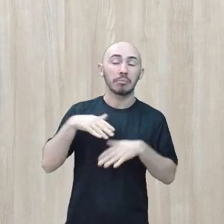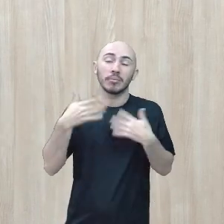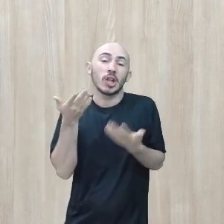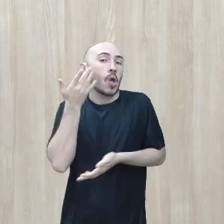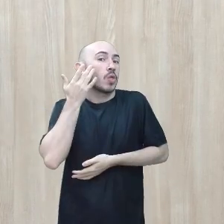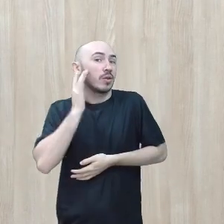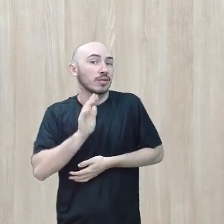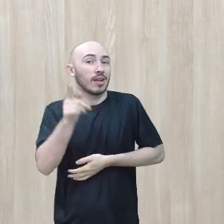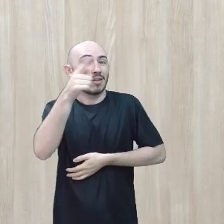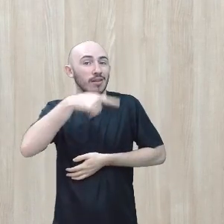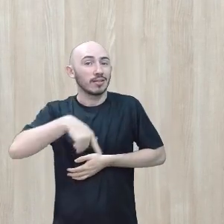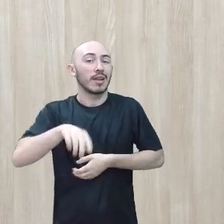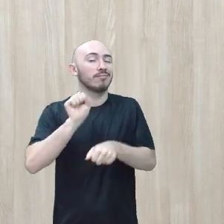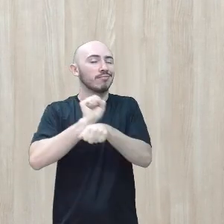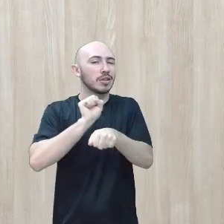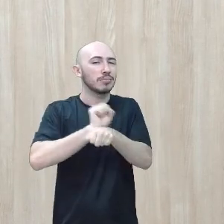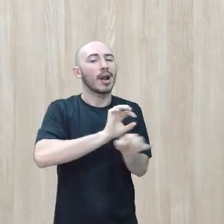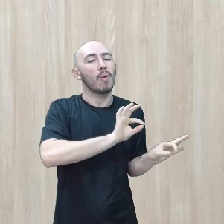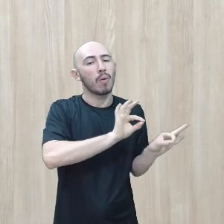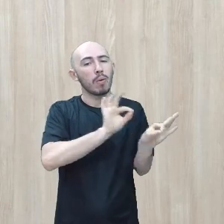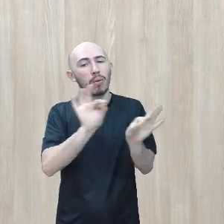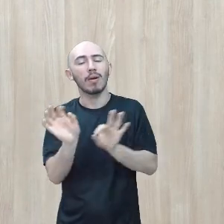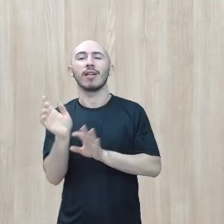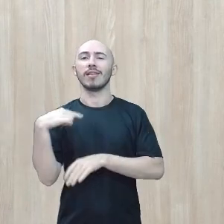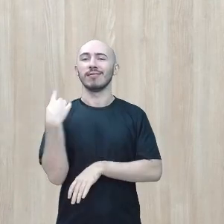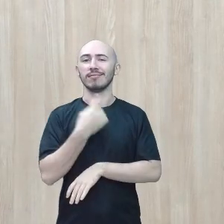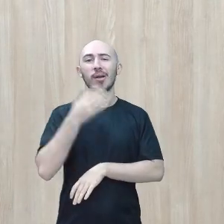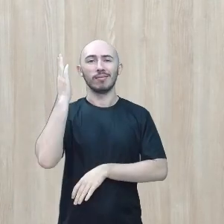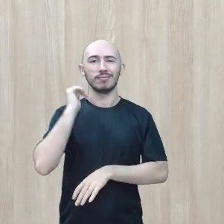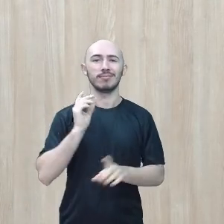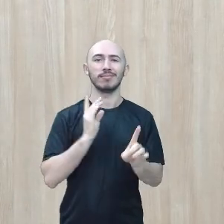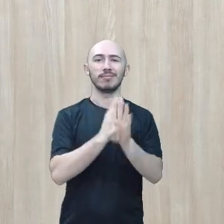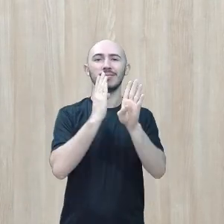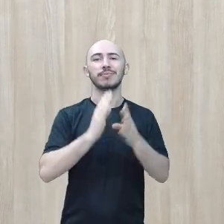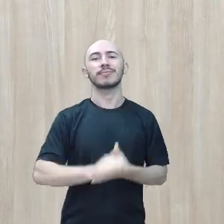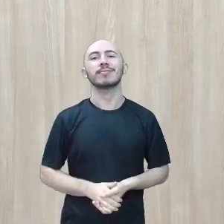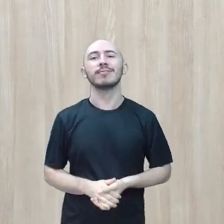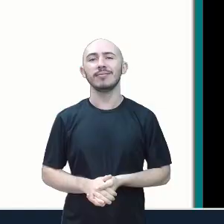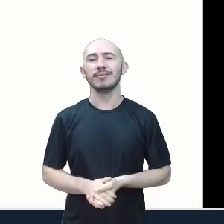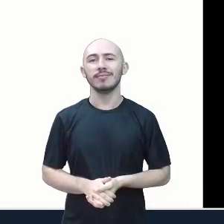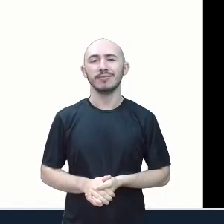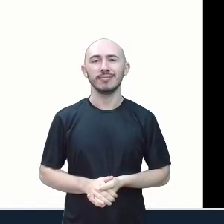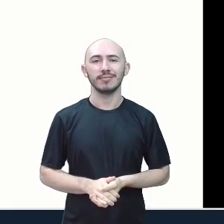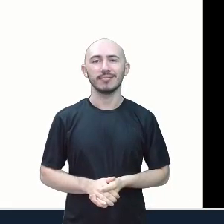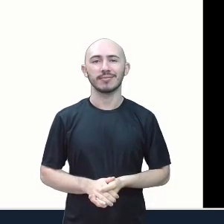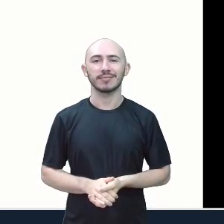Fica aí até o final que eu te conto. Tranquilo? Bom,